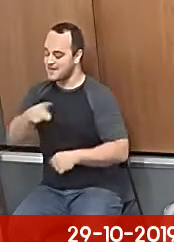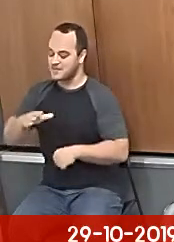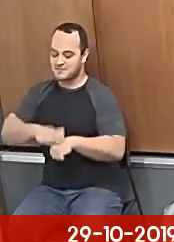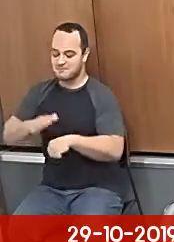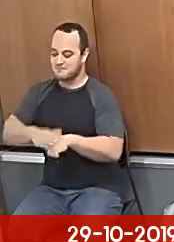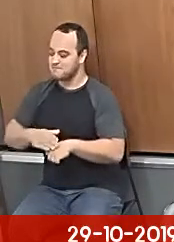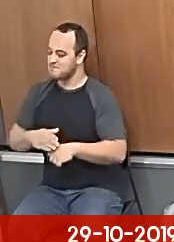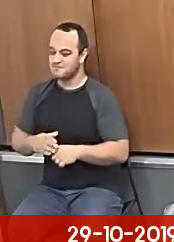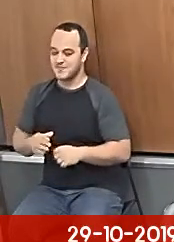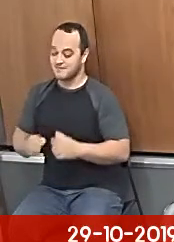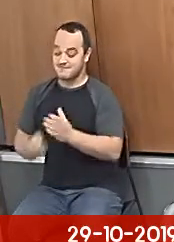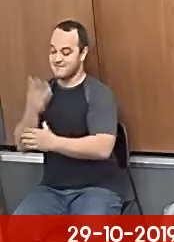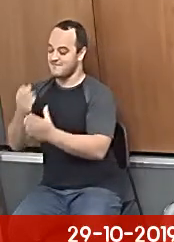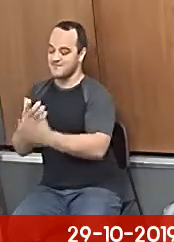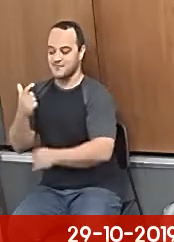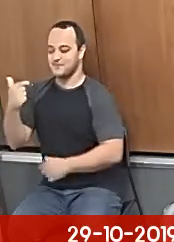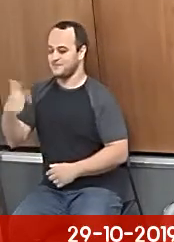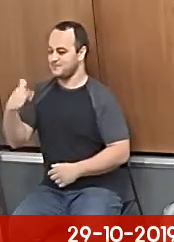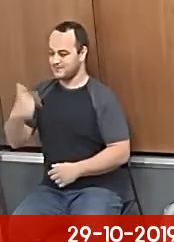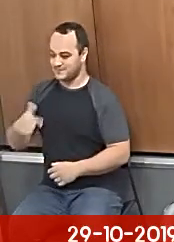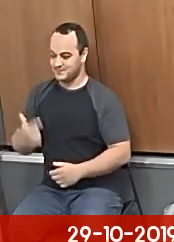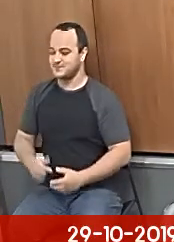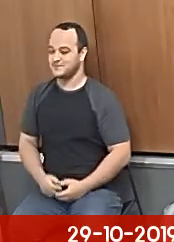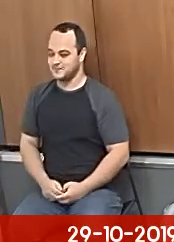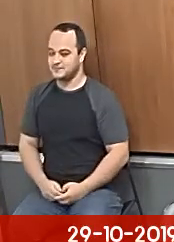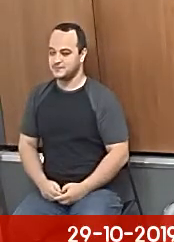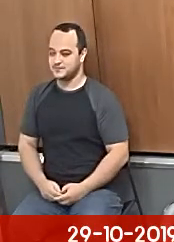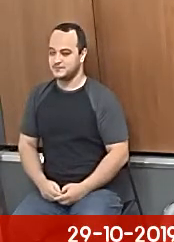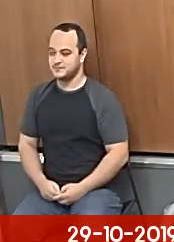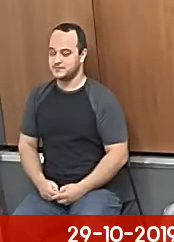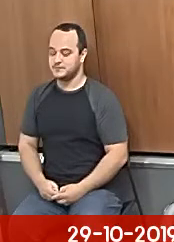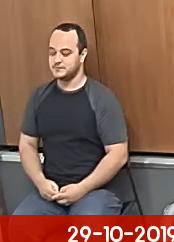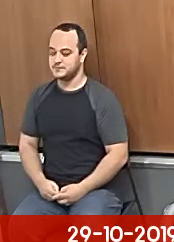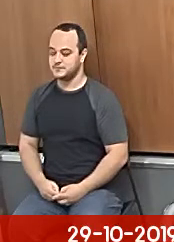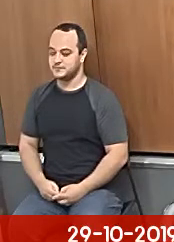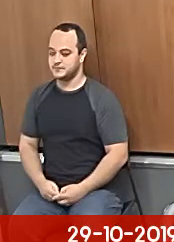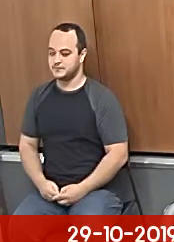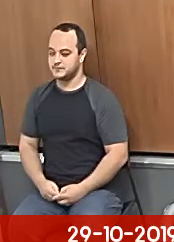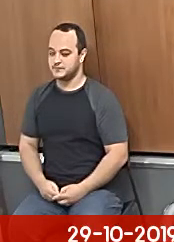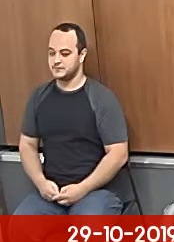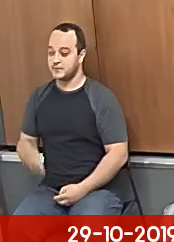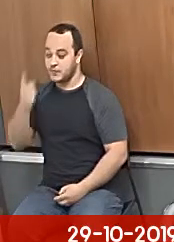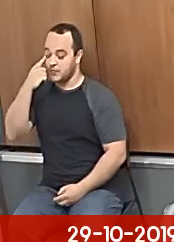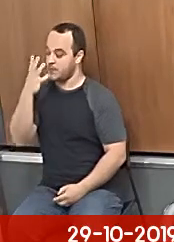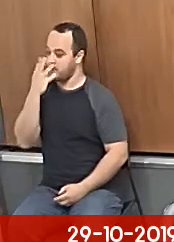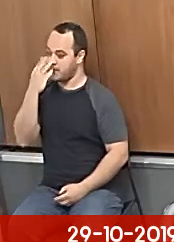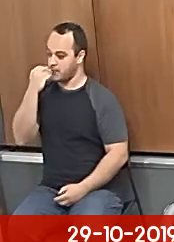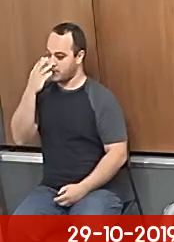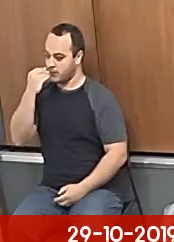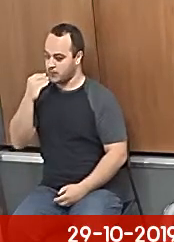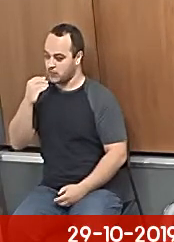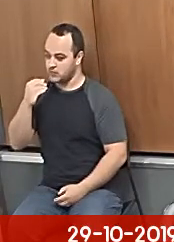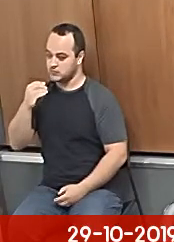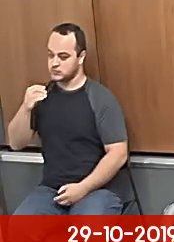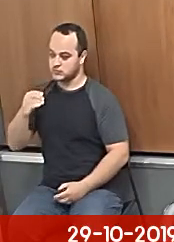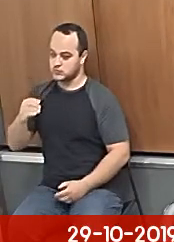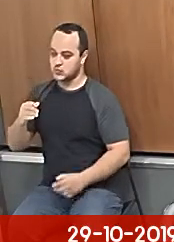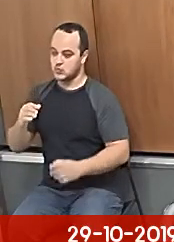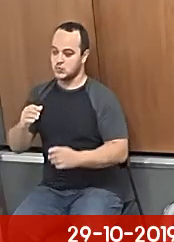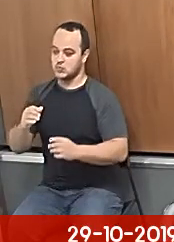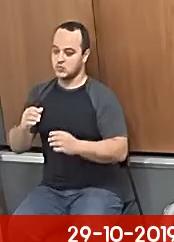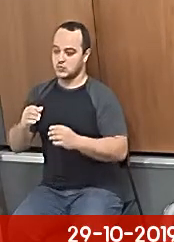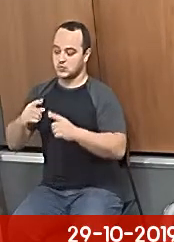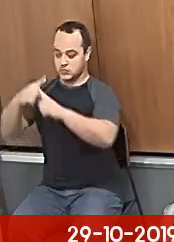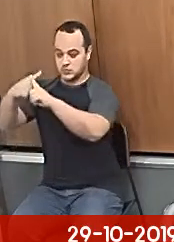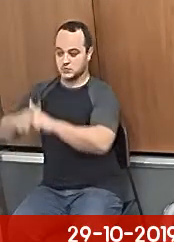A educação especial é muito guardada. É. Aí as fotos do futebol da Série A, que vai ser agora em novembro, dia